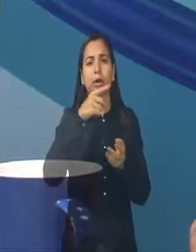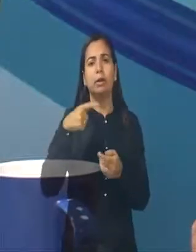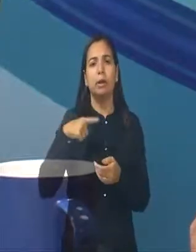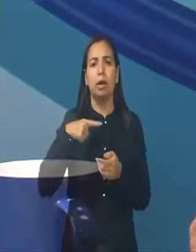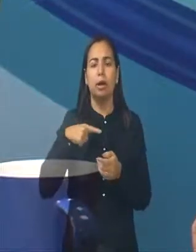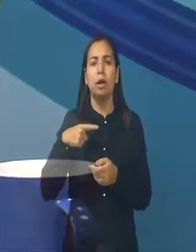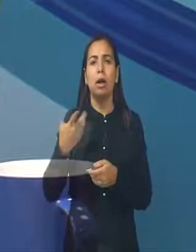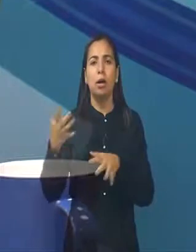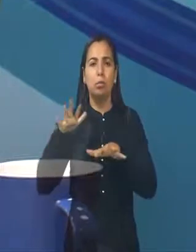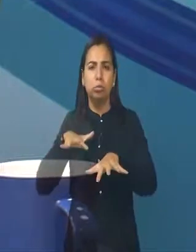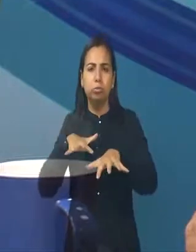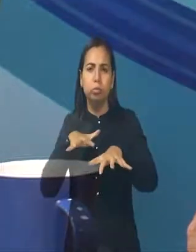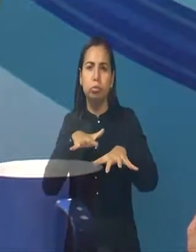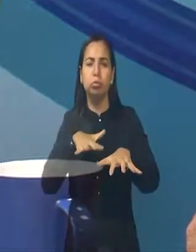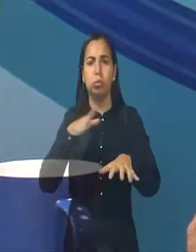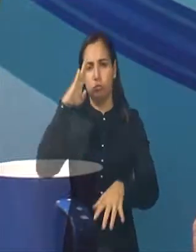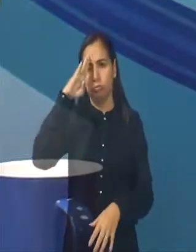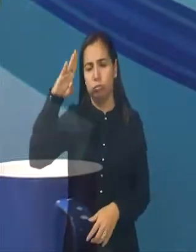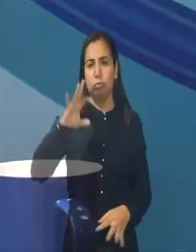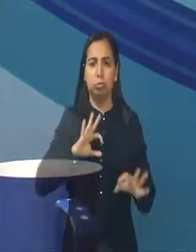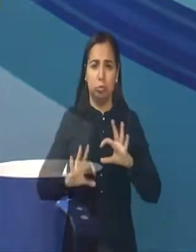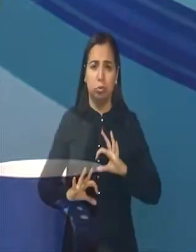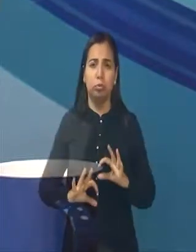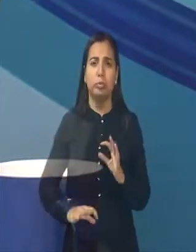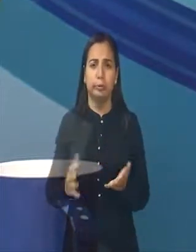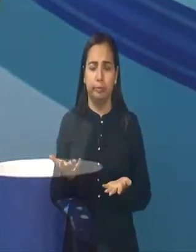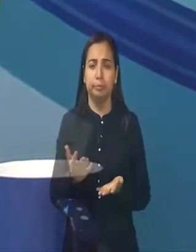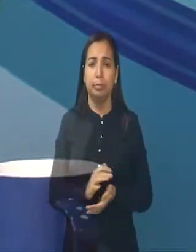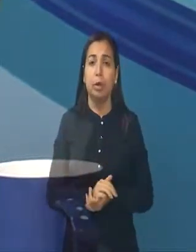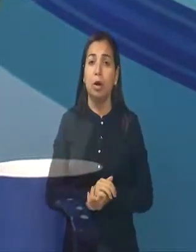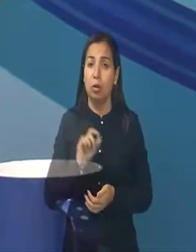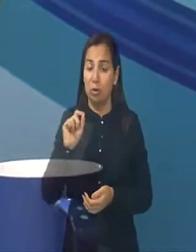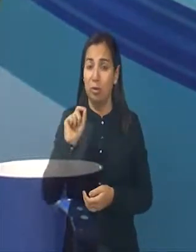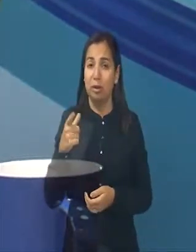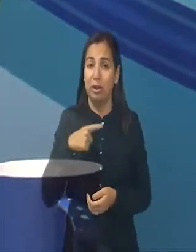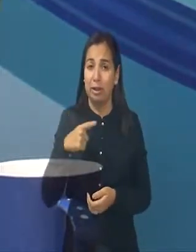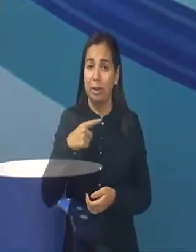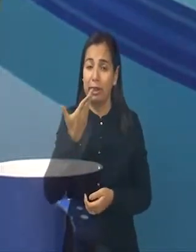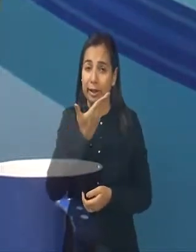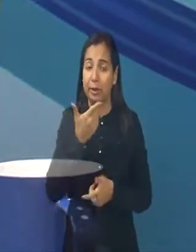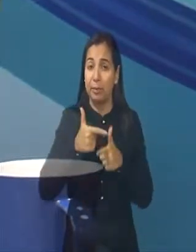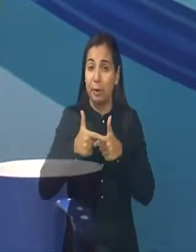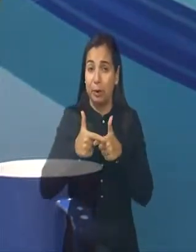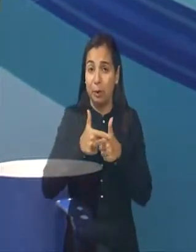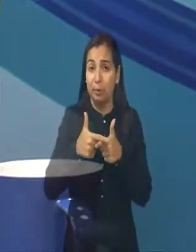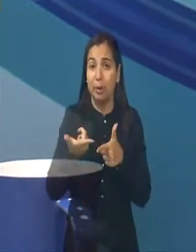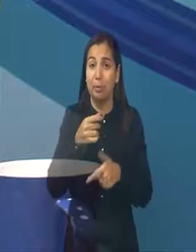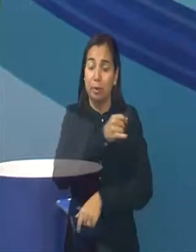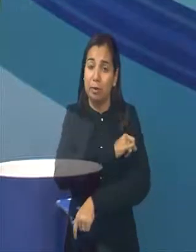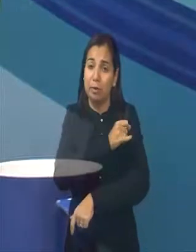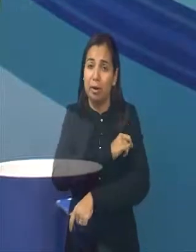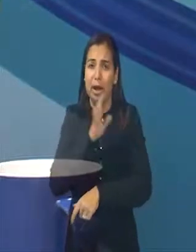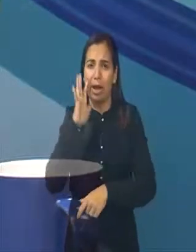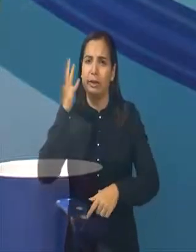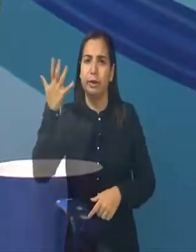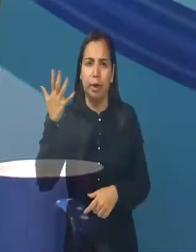administração. E um efeito muito limitado, porque a escassez de recursos não se resolve com isso e uma série de outros